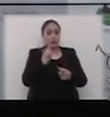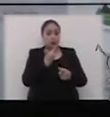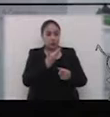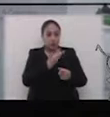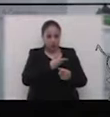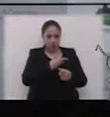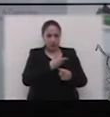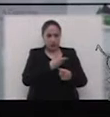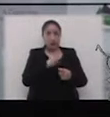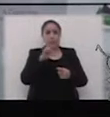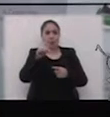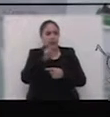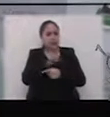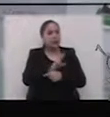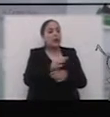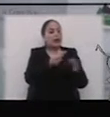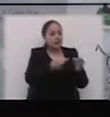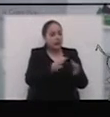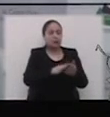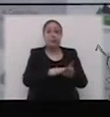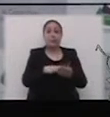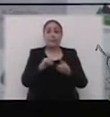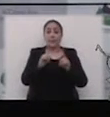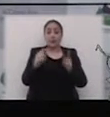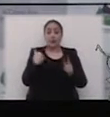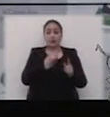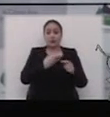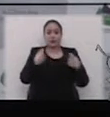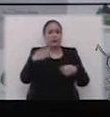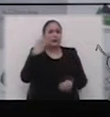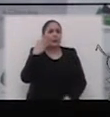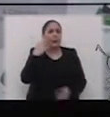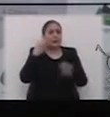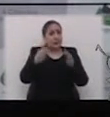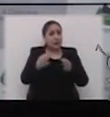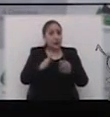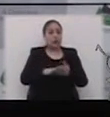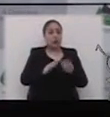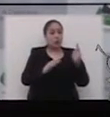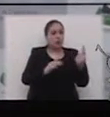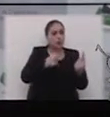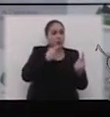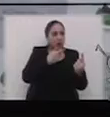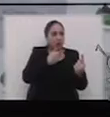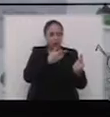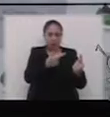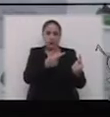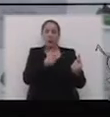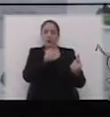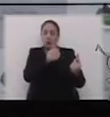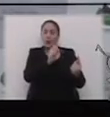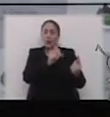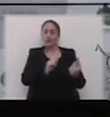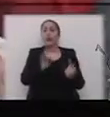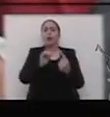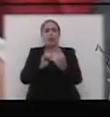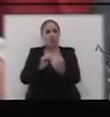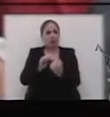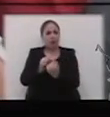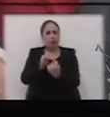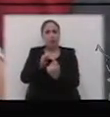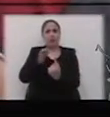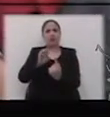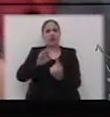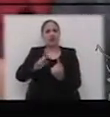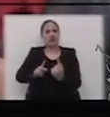nós sermos fiscalizados, porém saber o que a gente tem que fazer. Não chegar lá, um dizer uma coisa, um órgão diz uma coisa, outro órgão diz